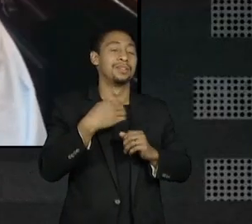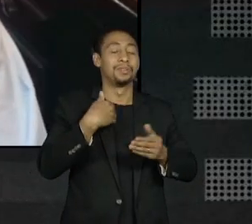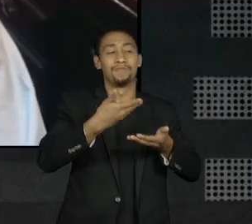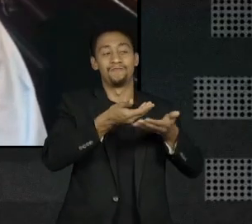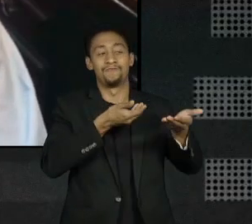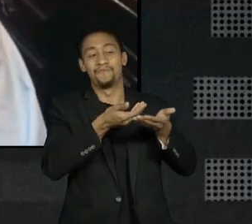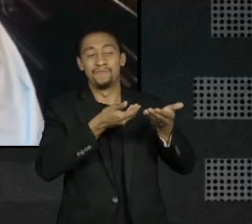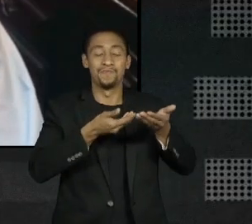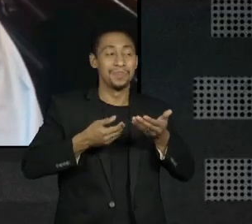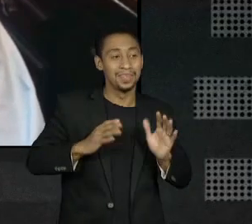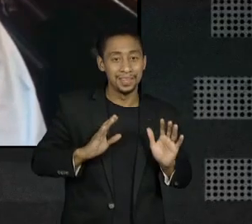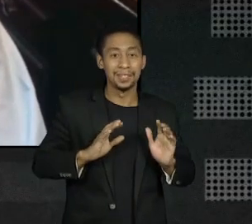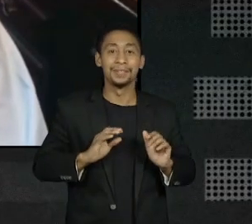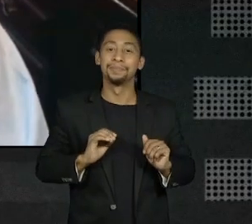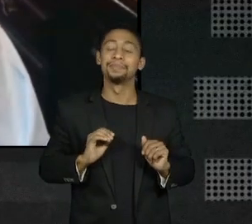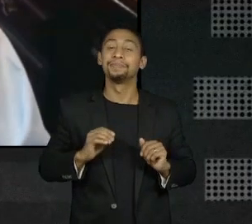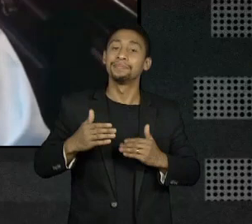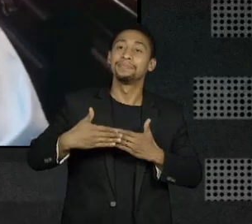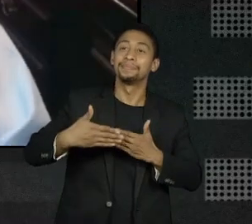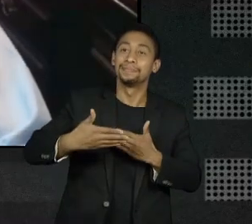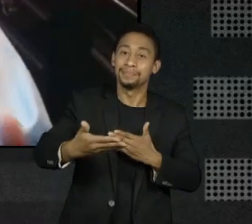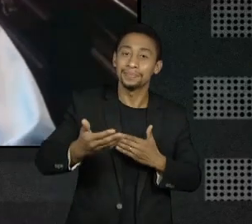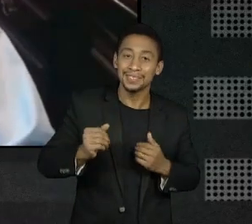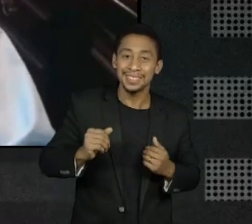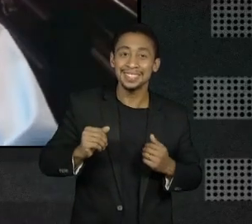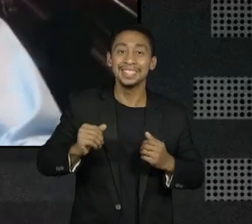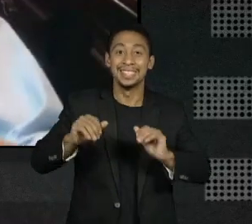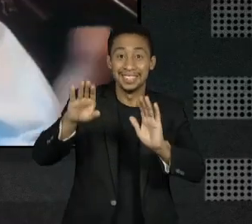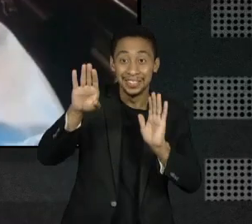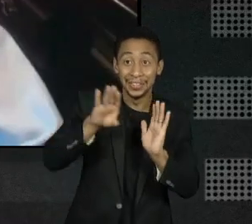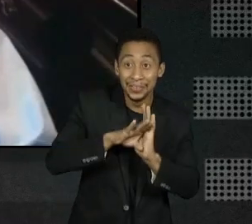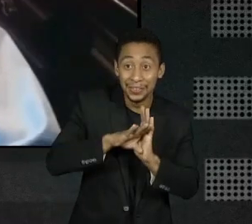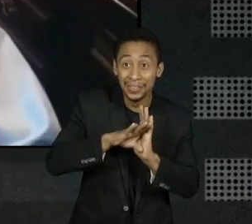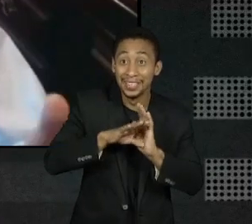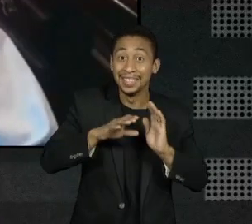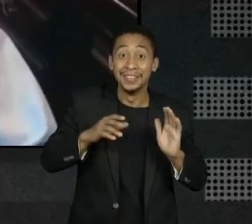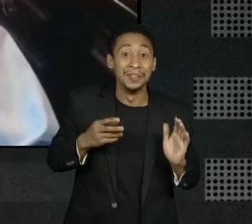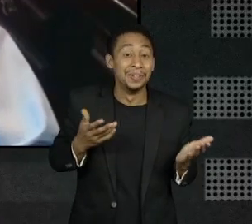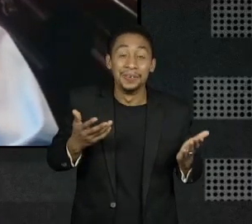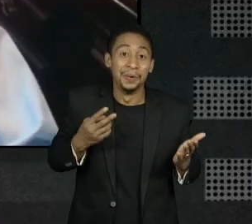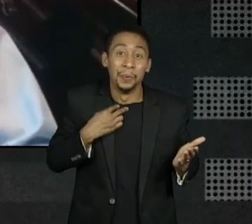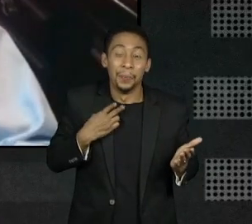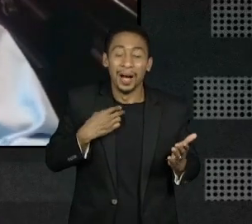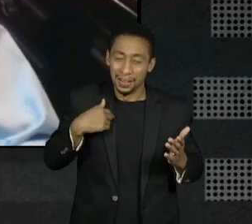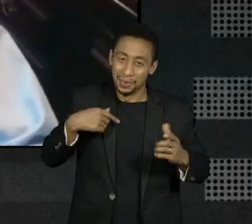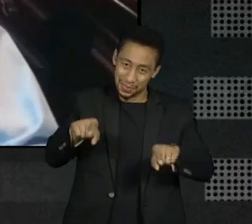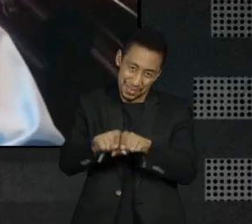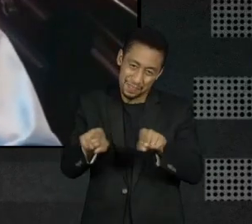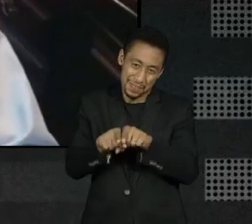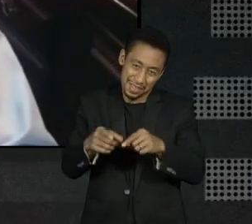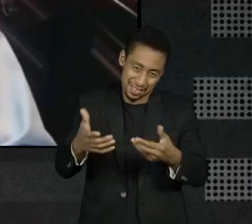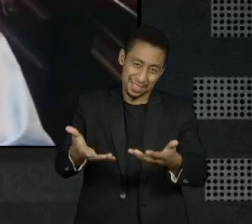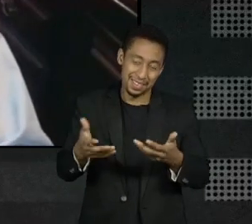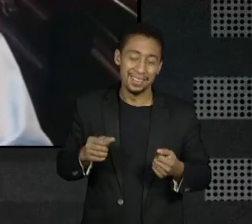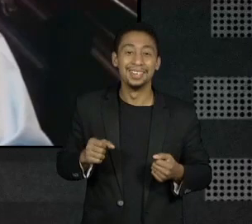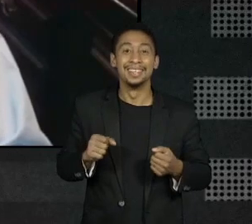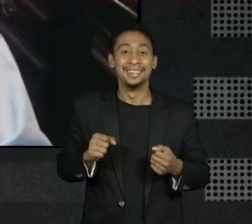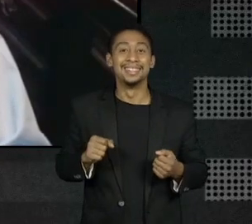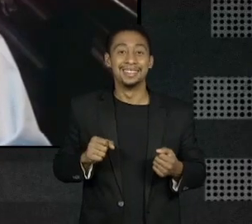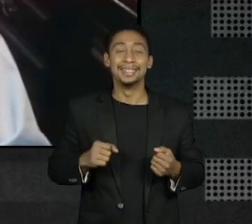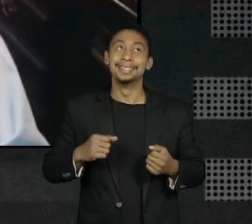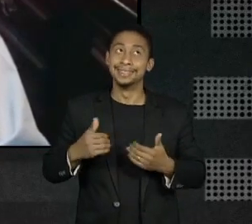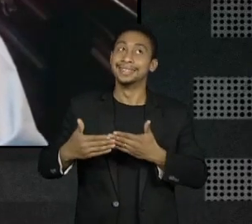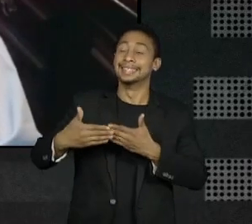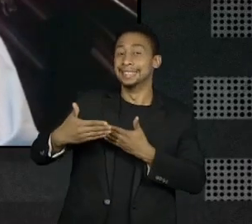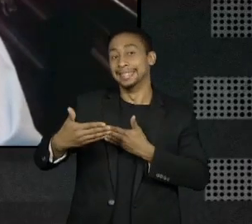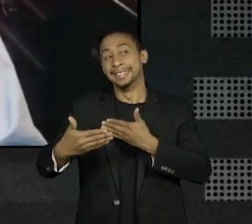Bem, aí ele chegou, muito ocupado, eu também. A gente foi demorando um pouquinho